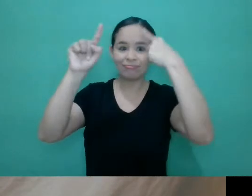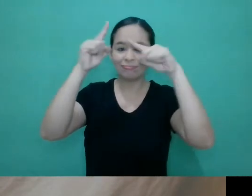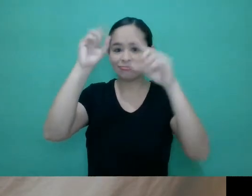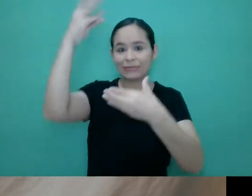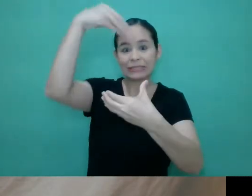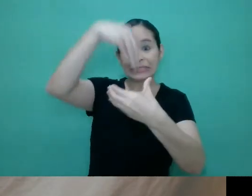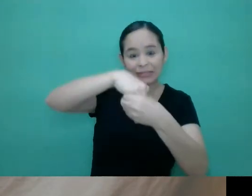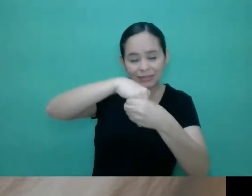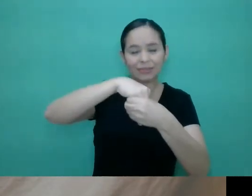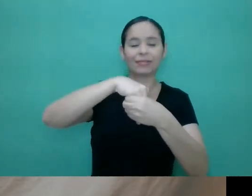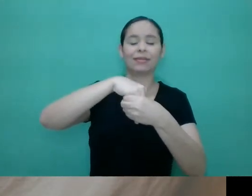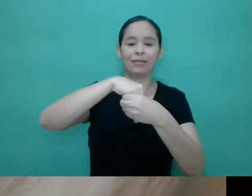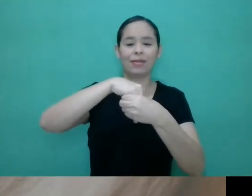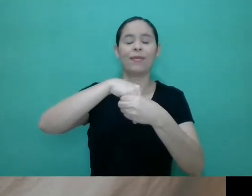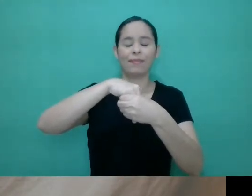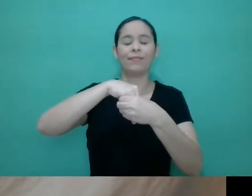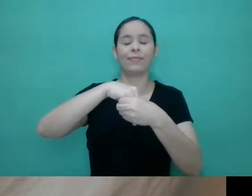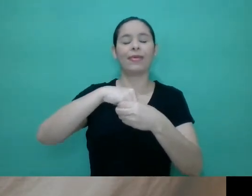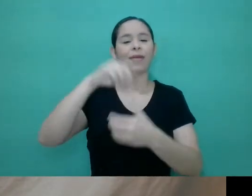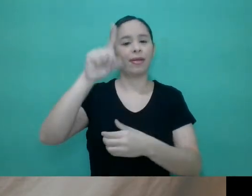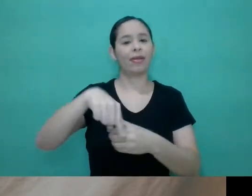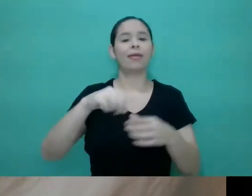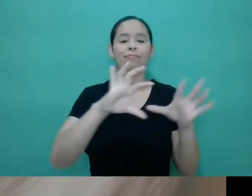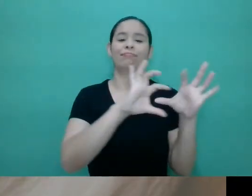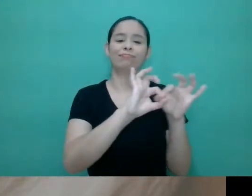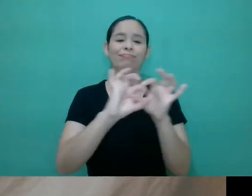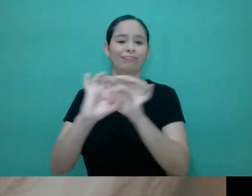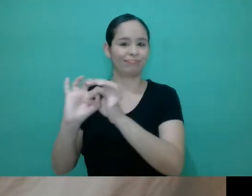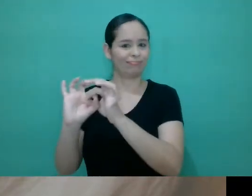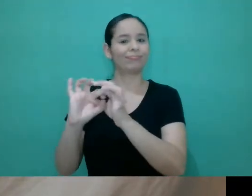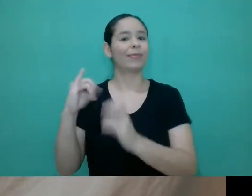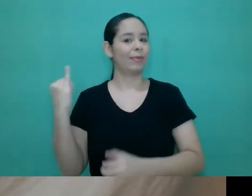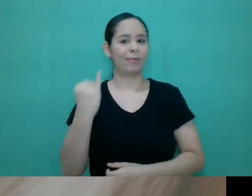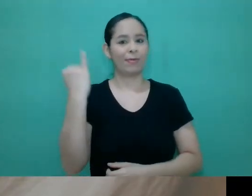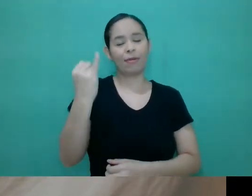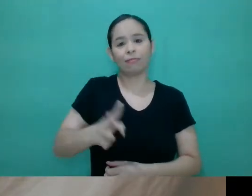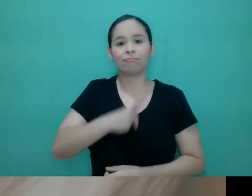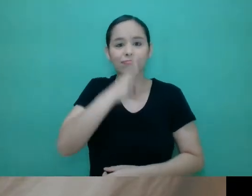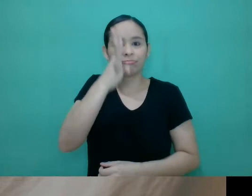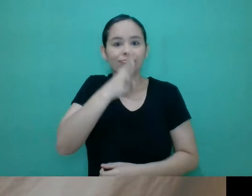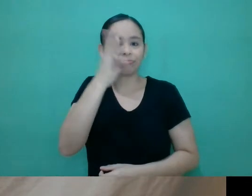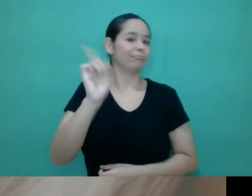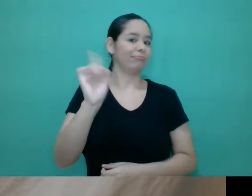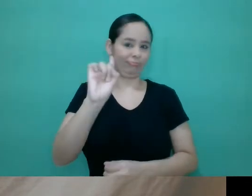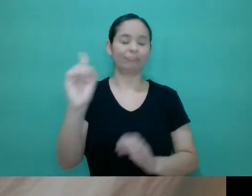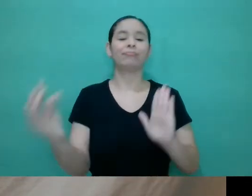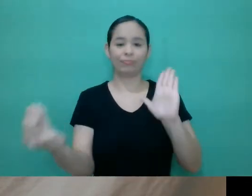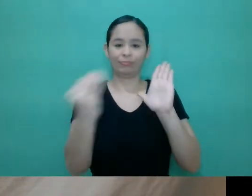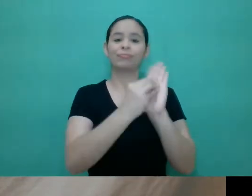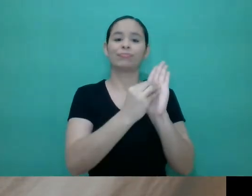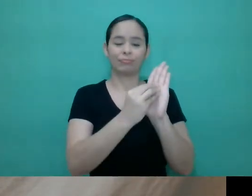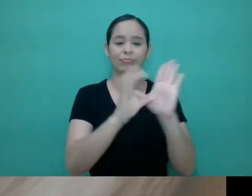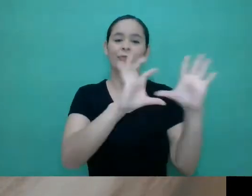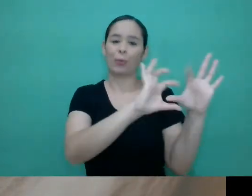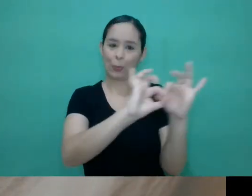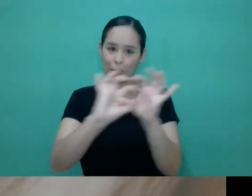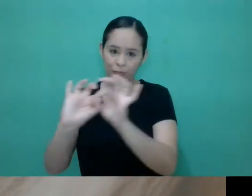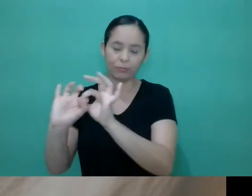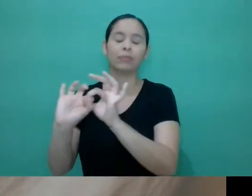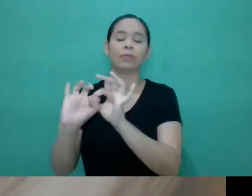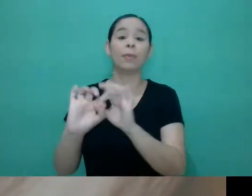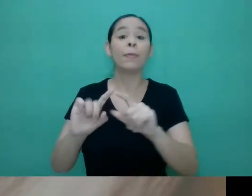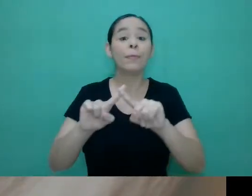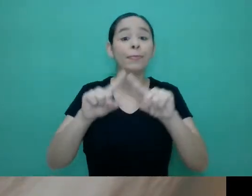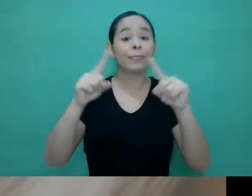texto tem uma coerência, né? Ele não está ali por acaso, né? Mas